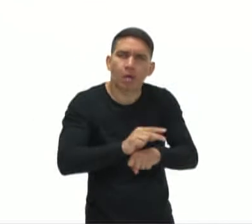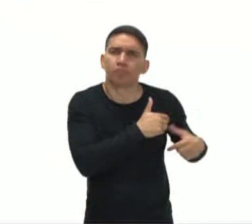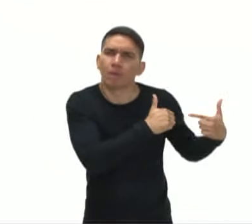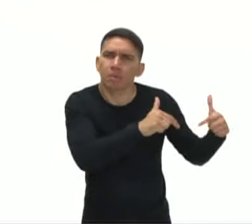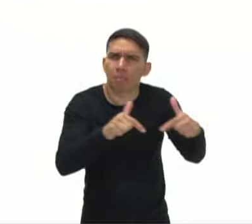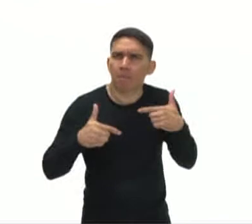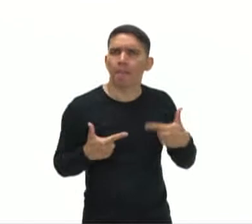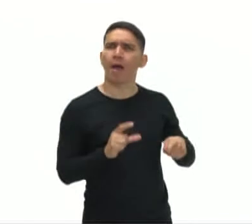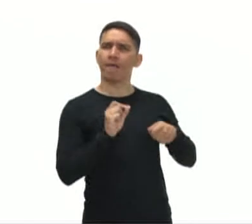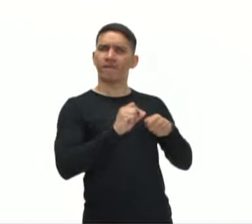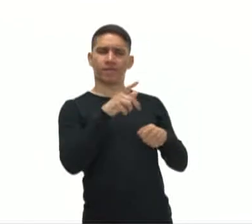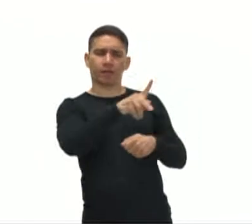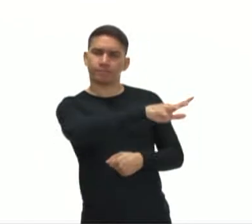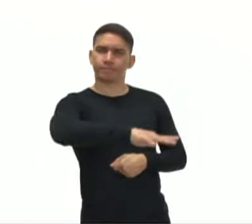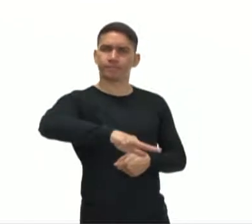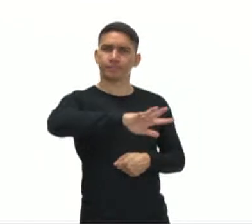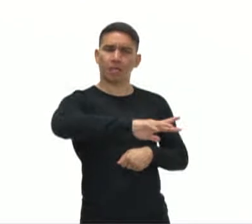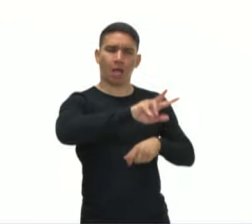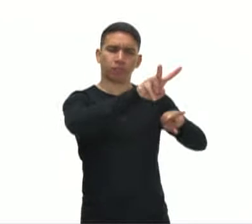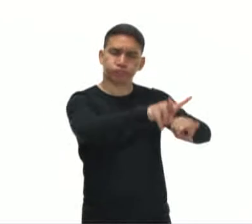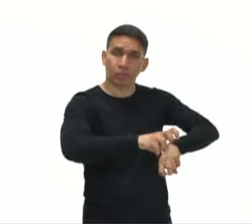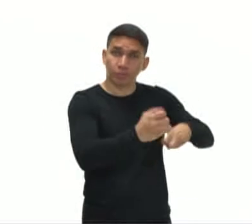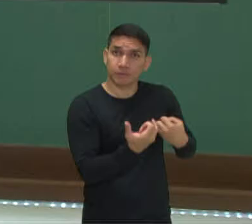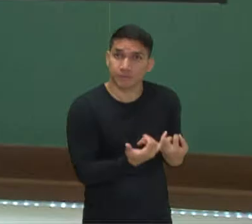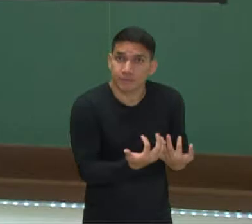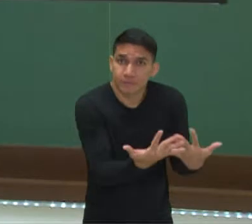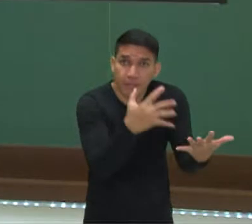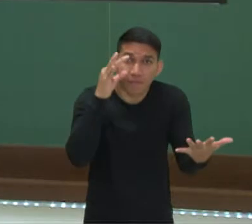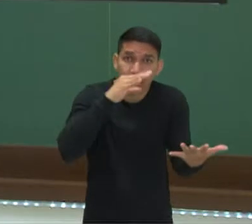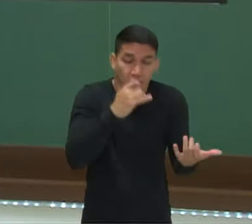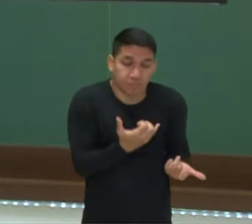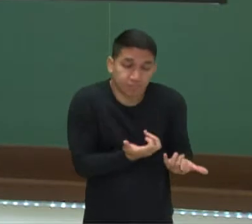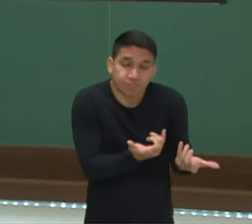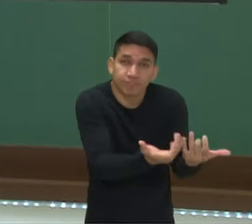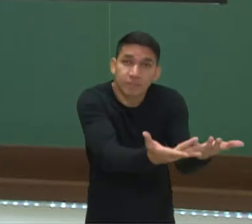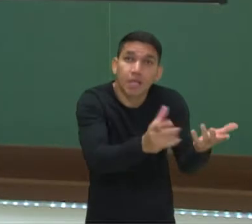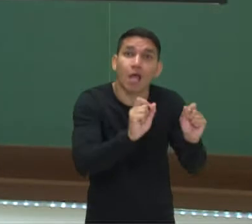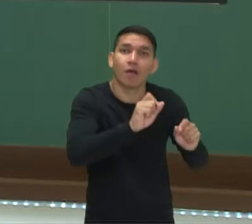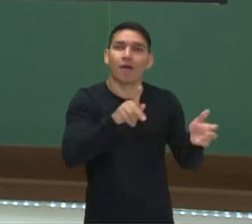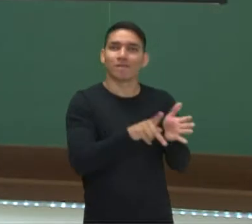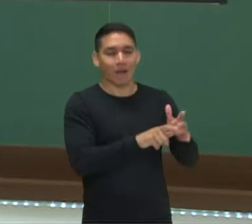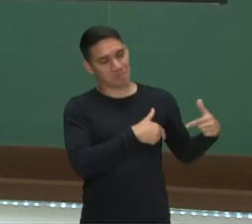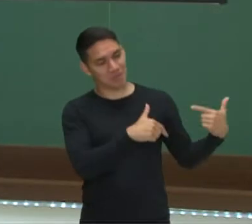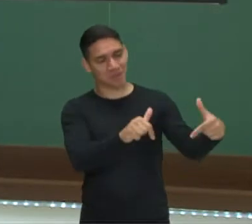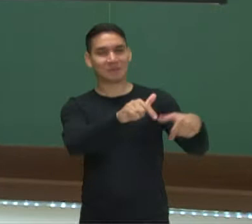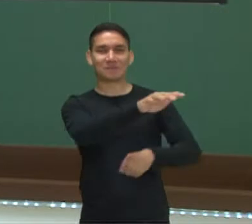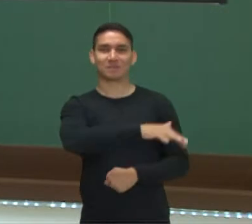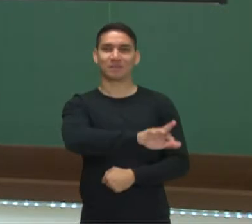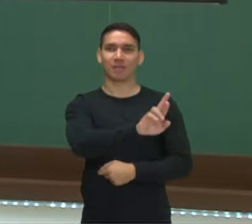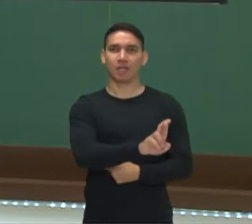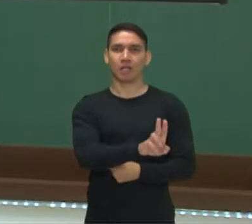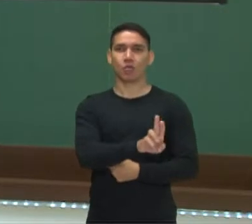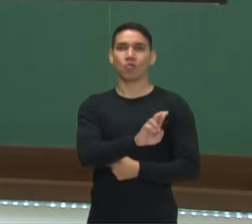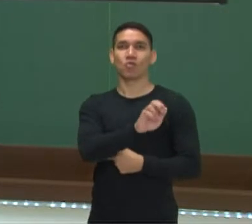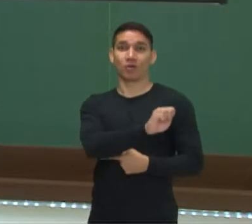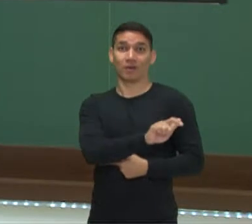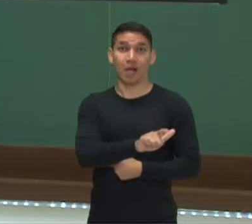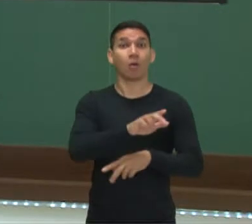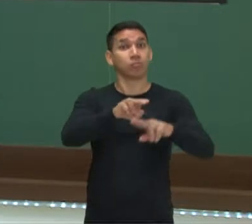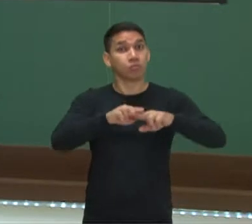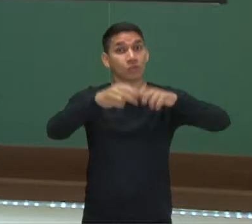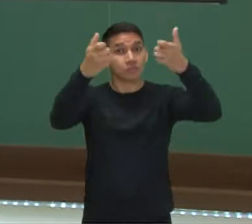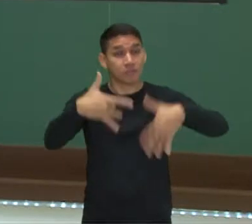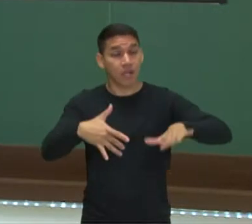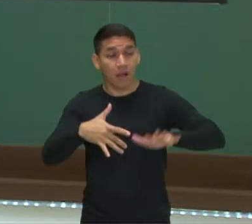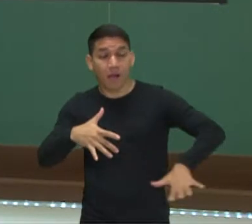atividades desenvolvidas no campo, desenvolvidas no espaço rural. Então, quando eu digo espaço rural,